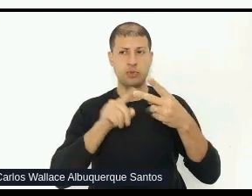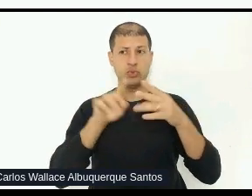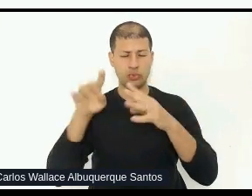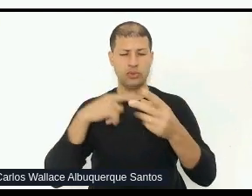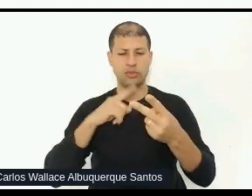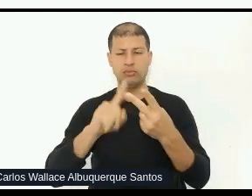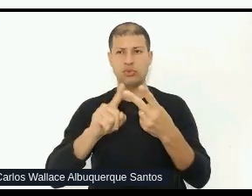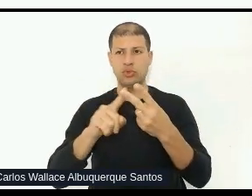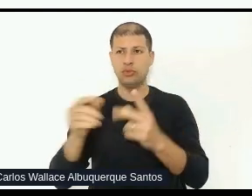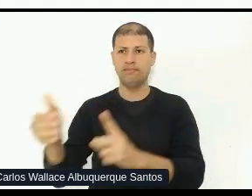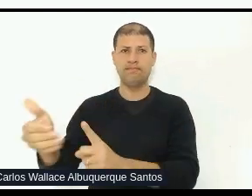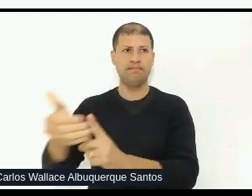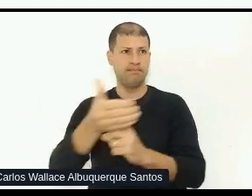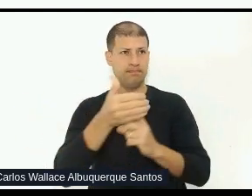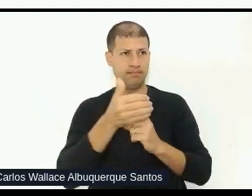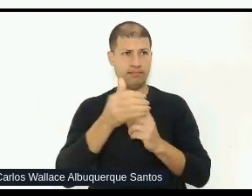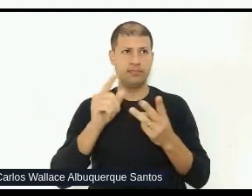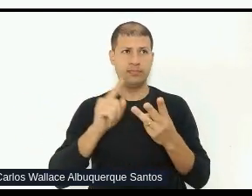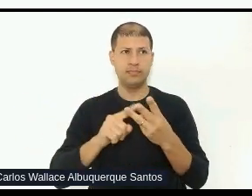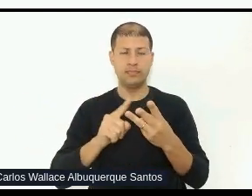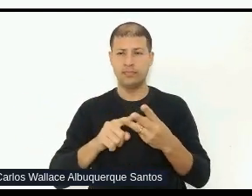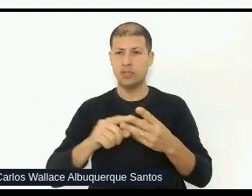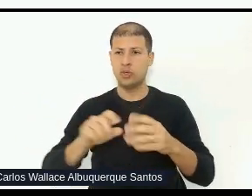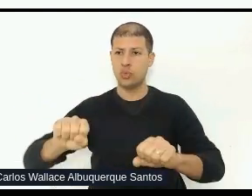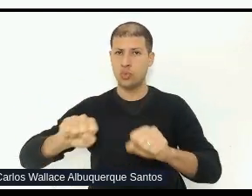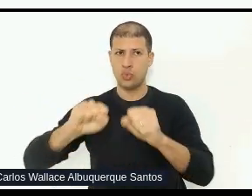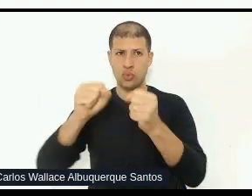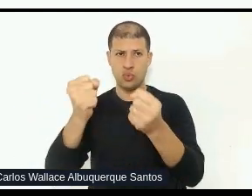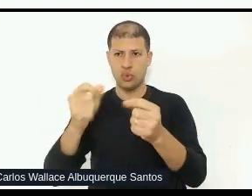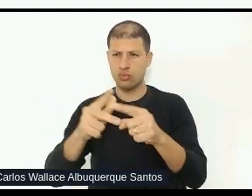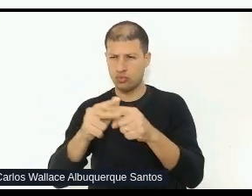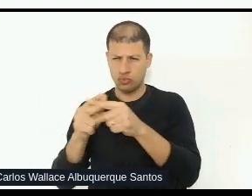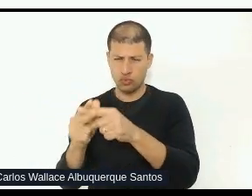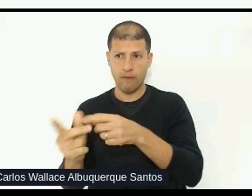acolhimento. E 3, cura e restauração.